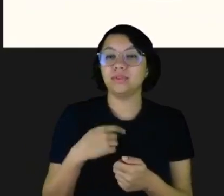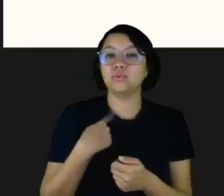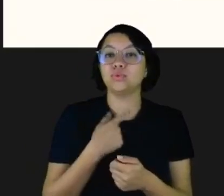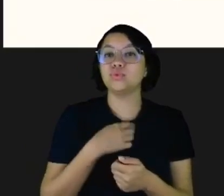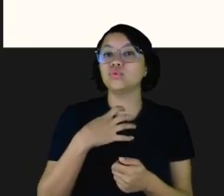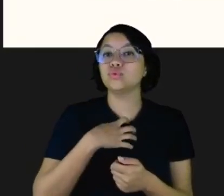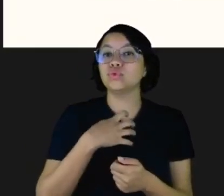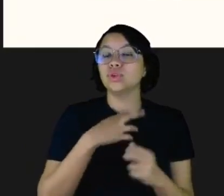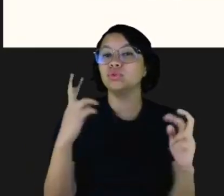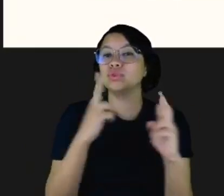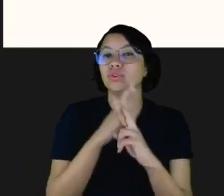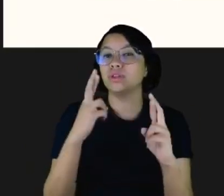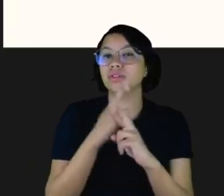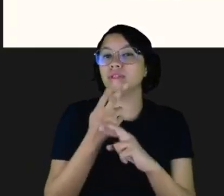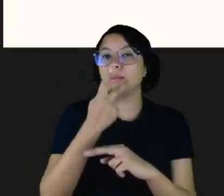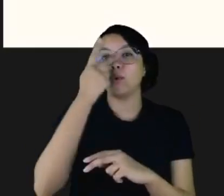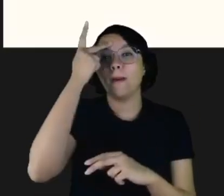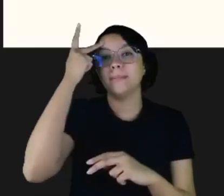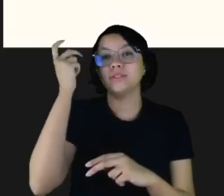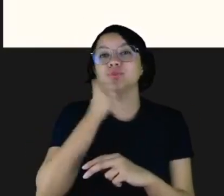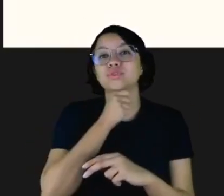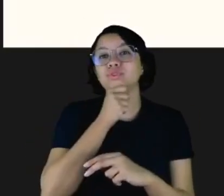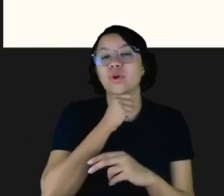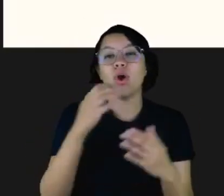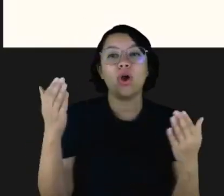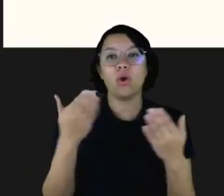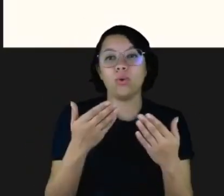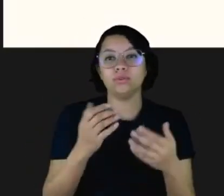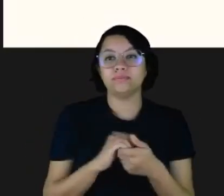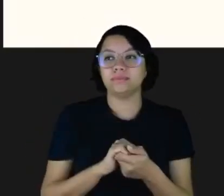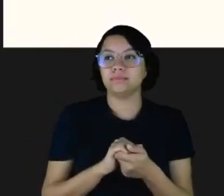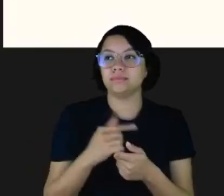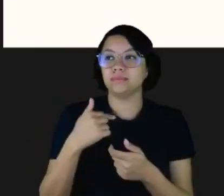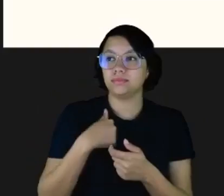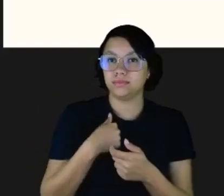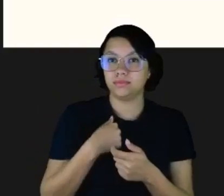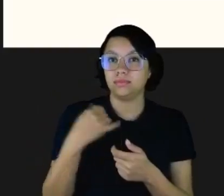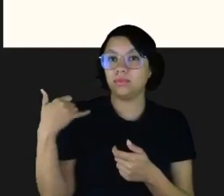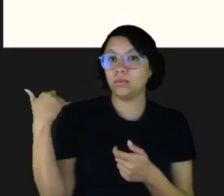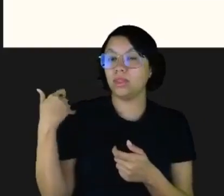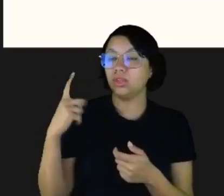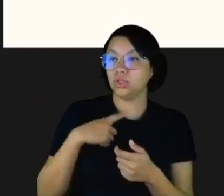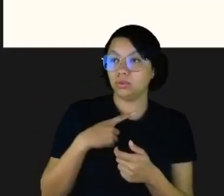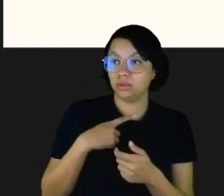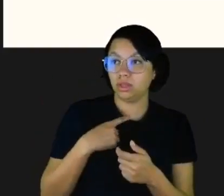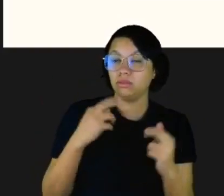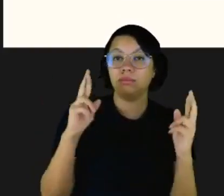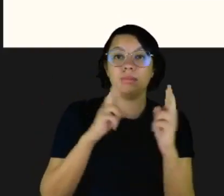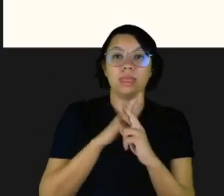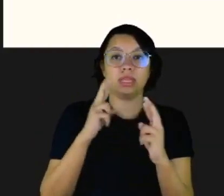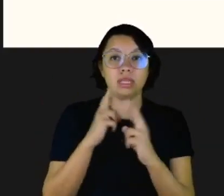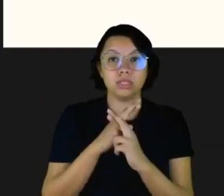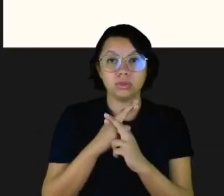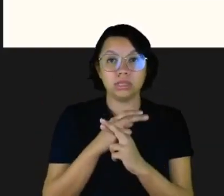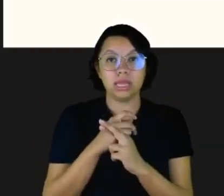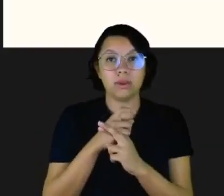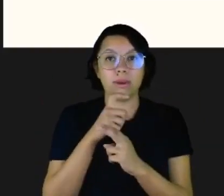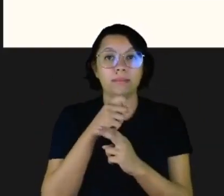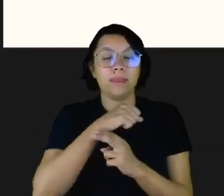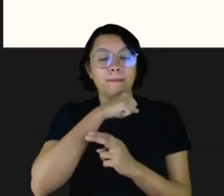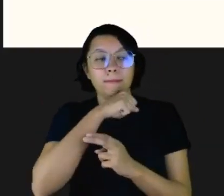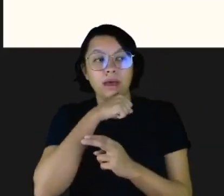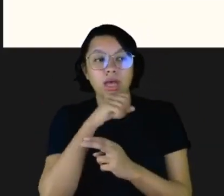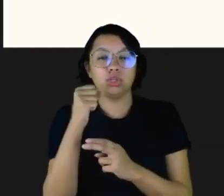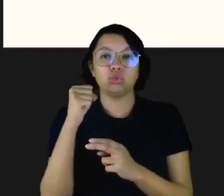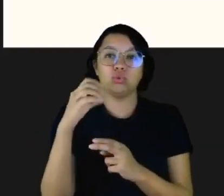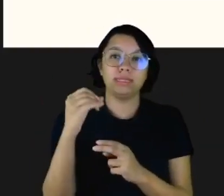nos relacionarmos com as pessoas idosas hoje. Eu, com a idade que eu tenho, me relacionar com a minha mãe de 80, com